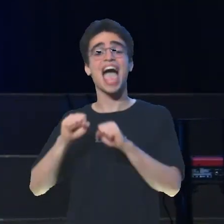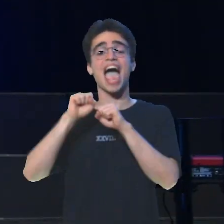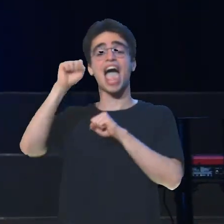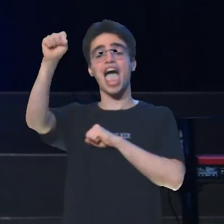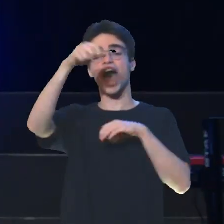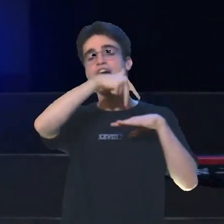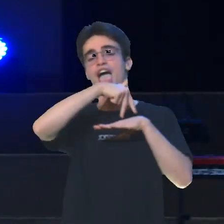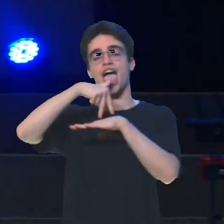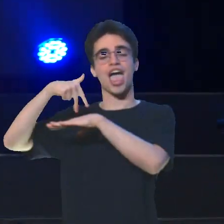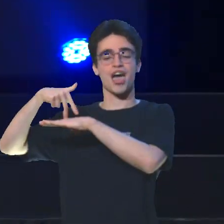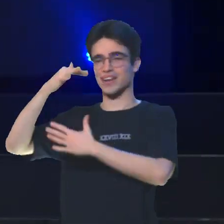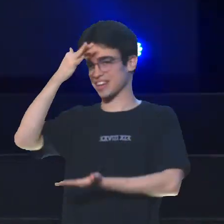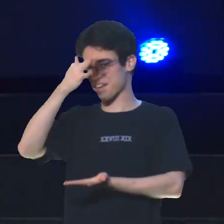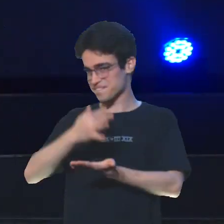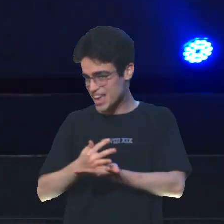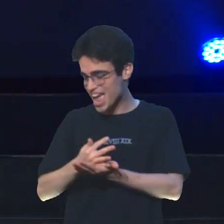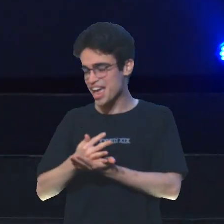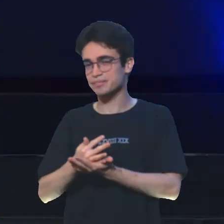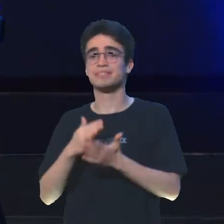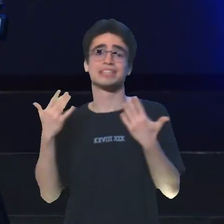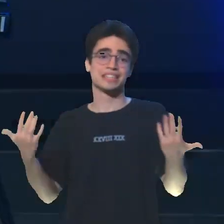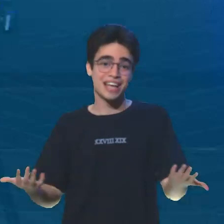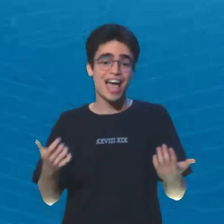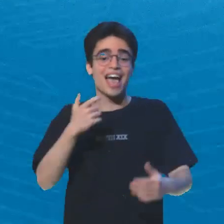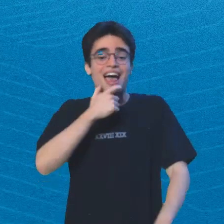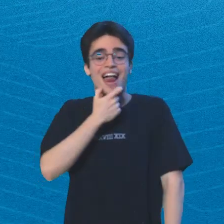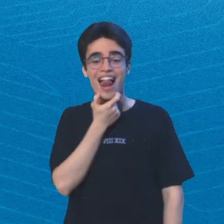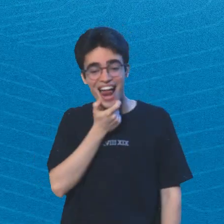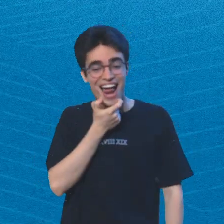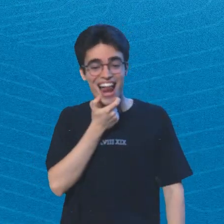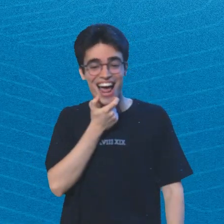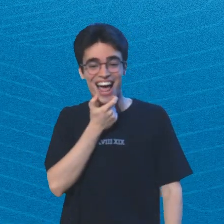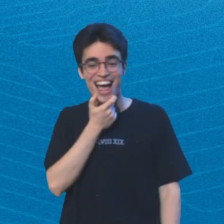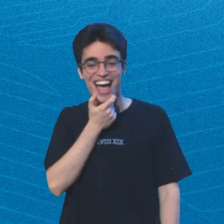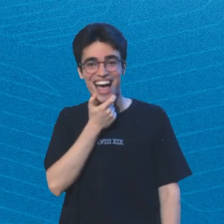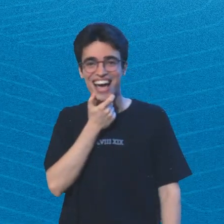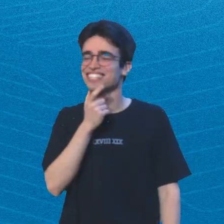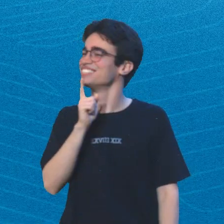Heróis da Fé, que em inglês fica